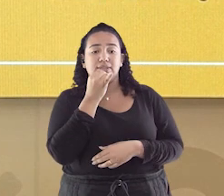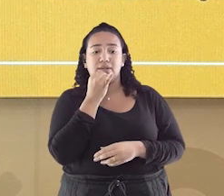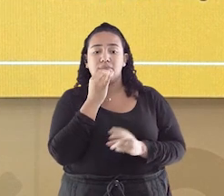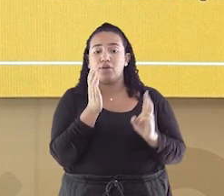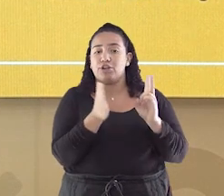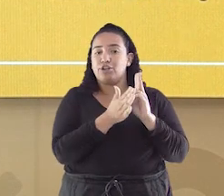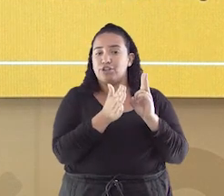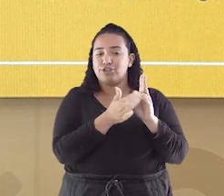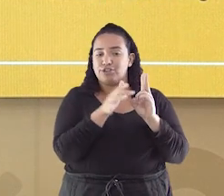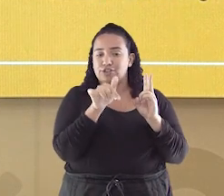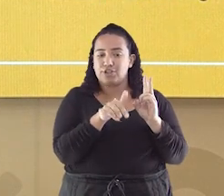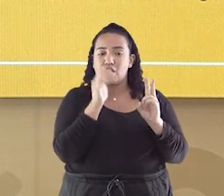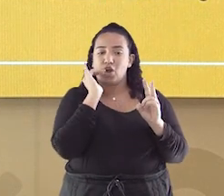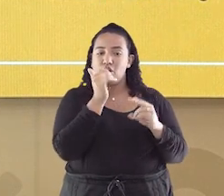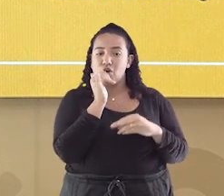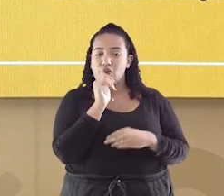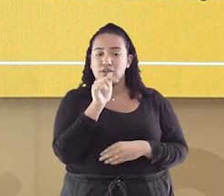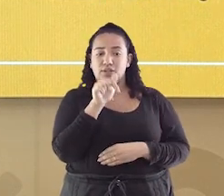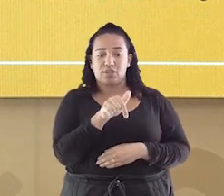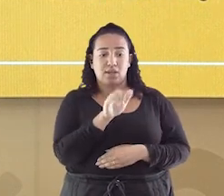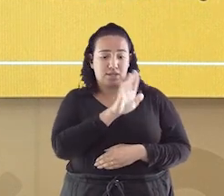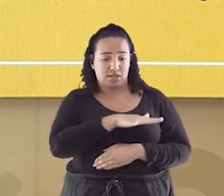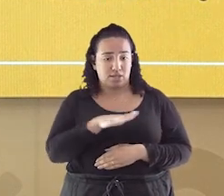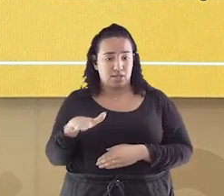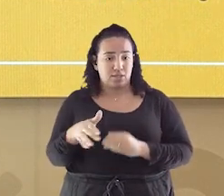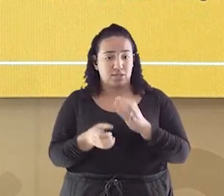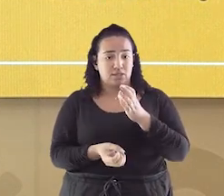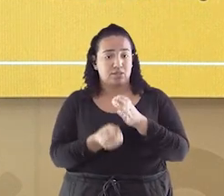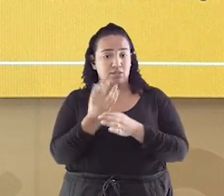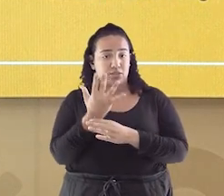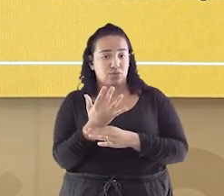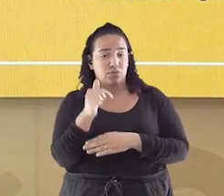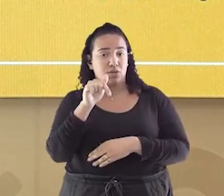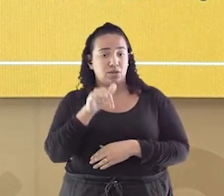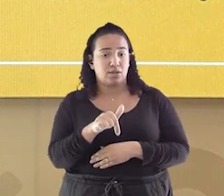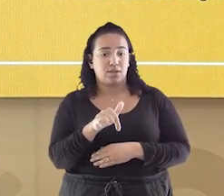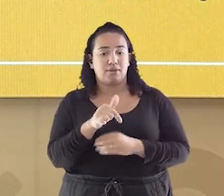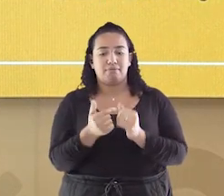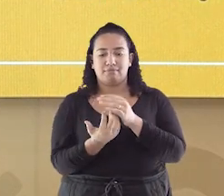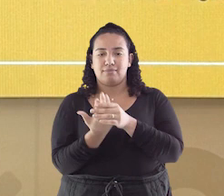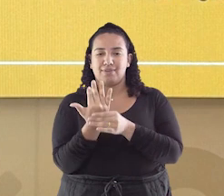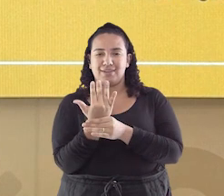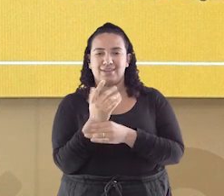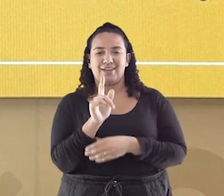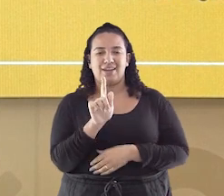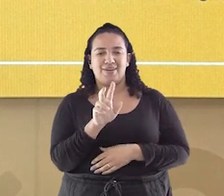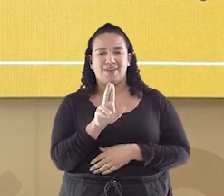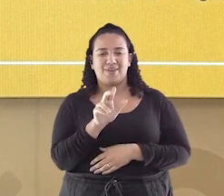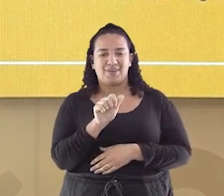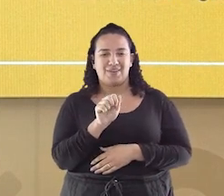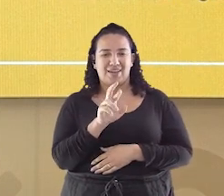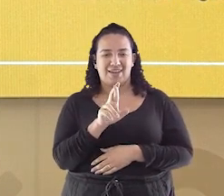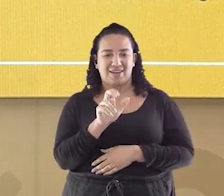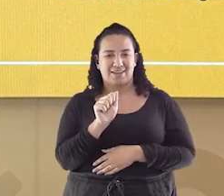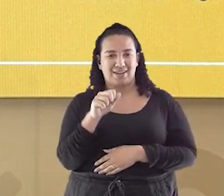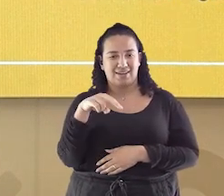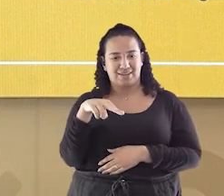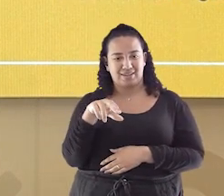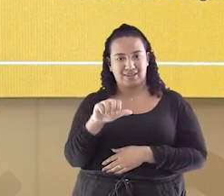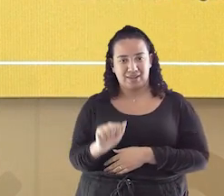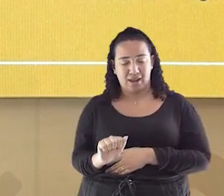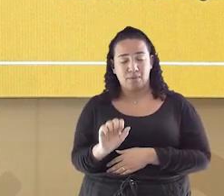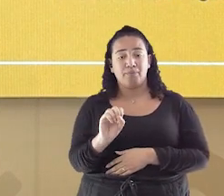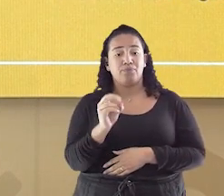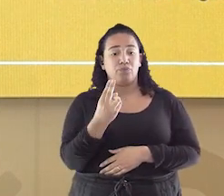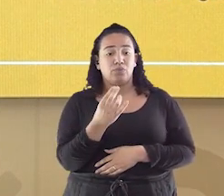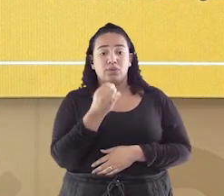o caso da lenda indígena que explica que uma criança deu origem à planta do guaraná. Outras são contadas no intuito